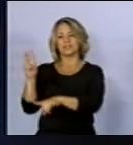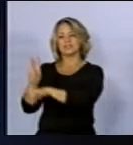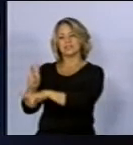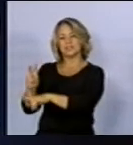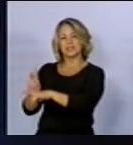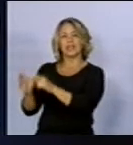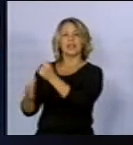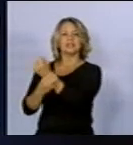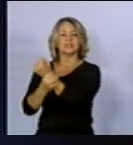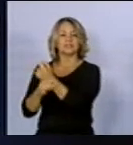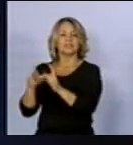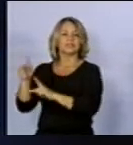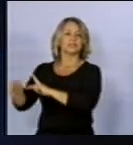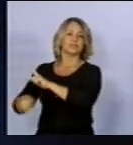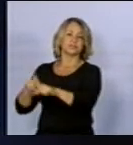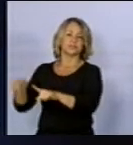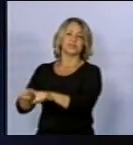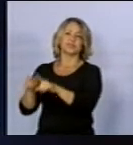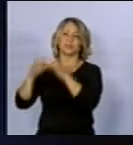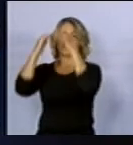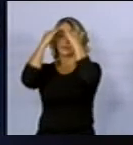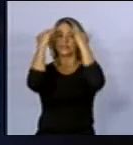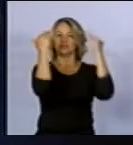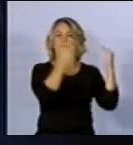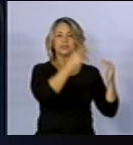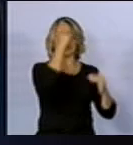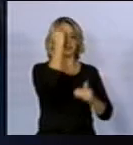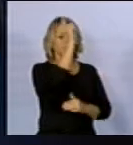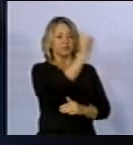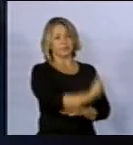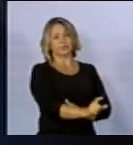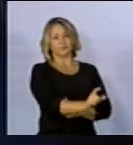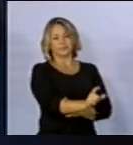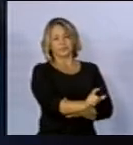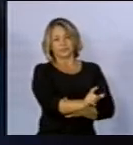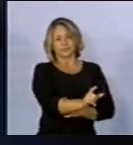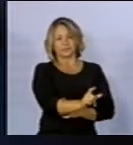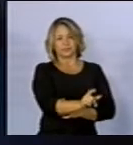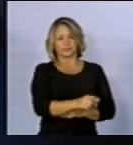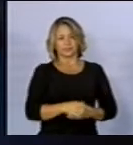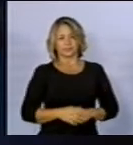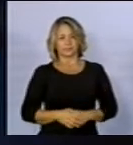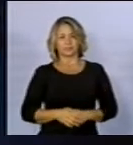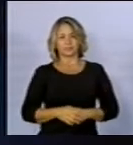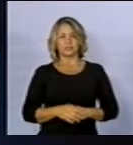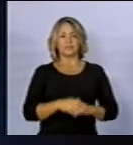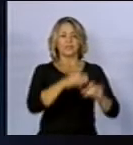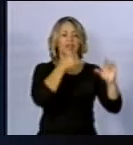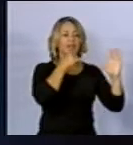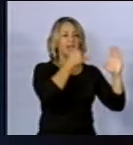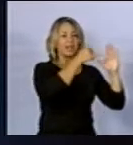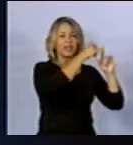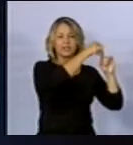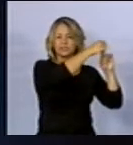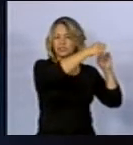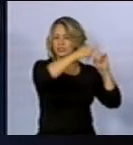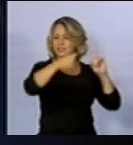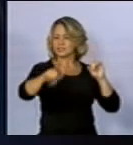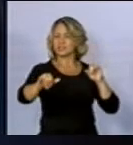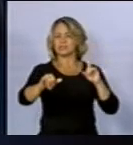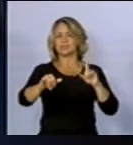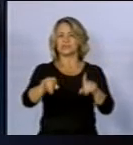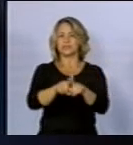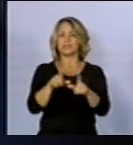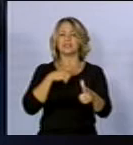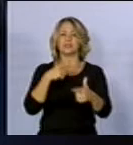em especial o respeito eh dos direitos do consumidor a radio ação eletromagnética traz também o